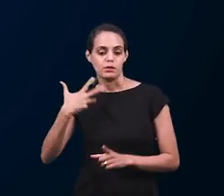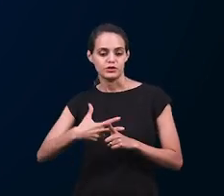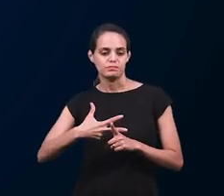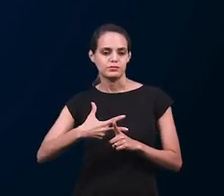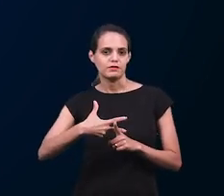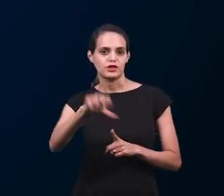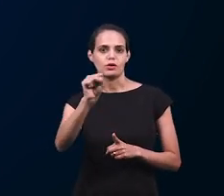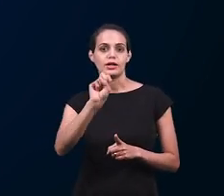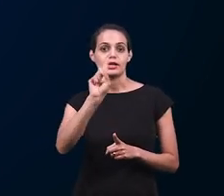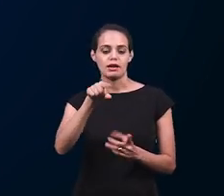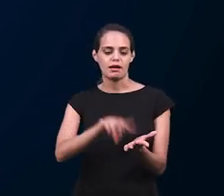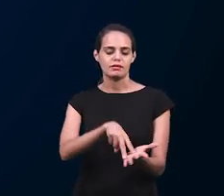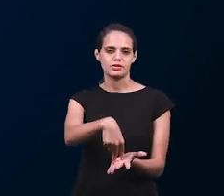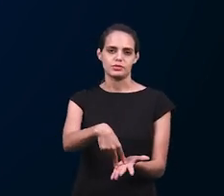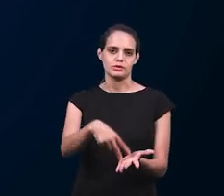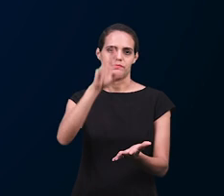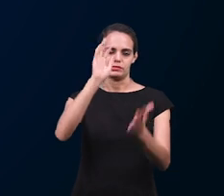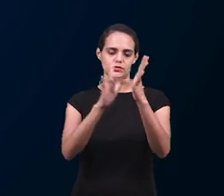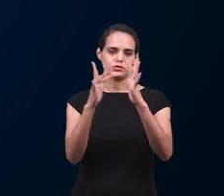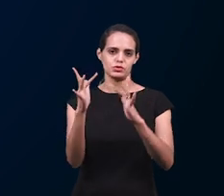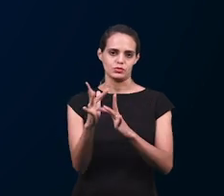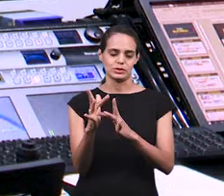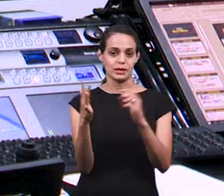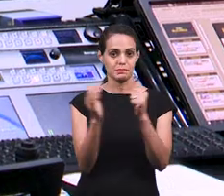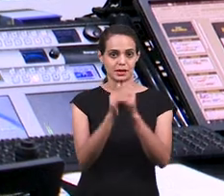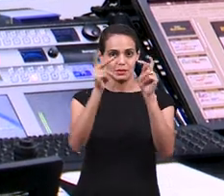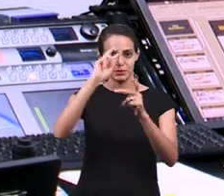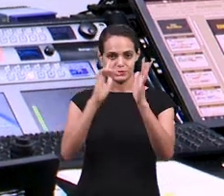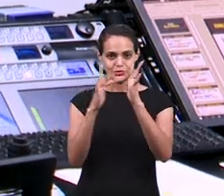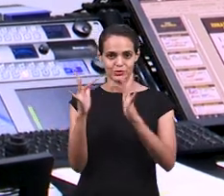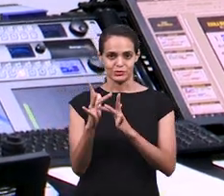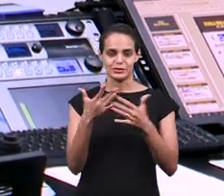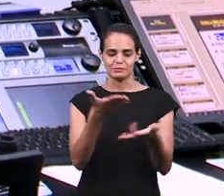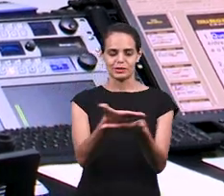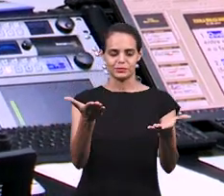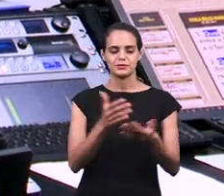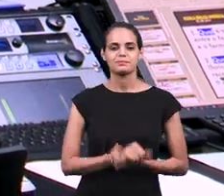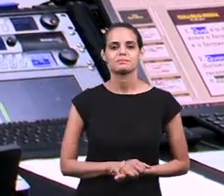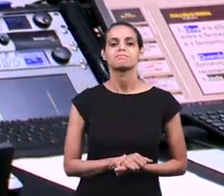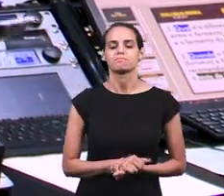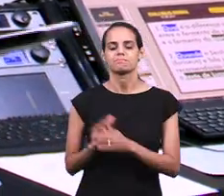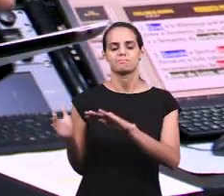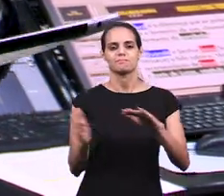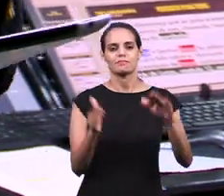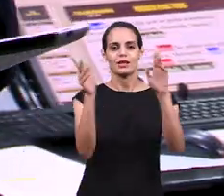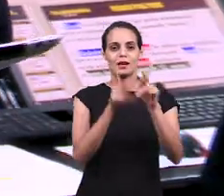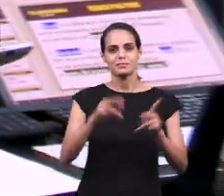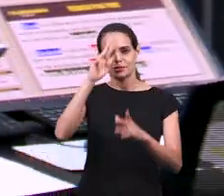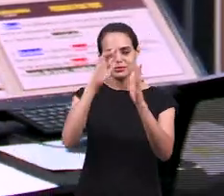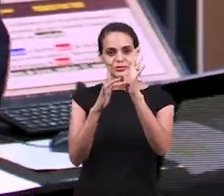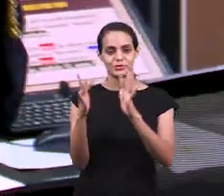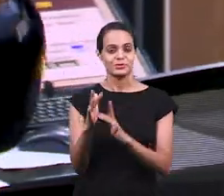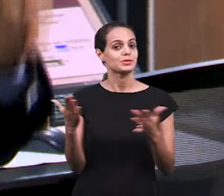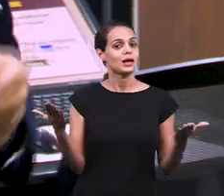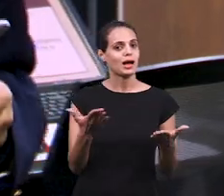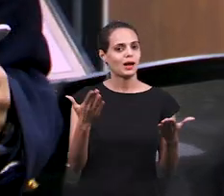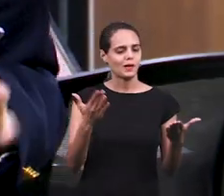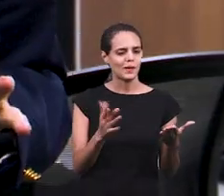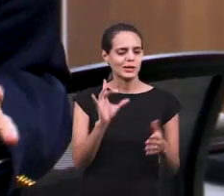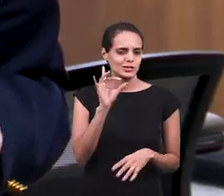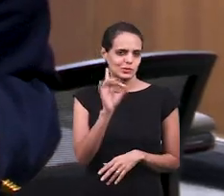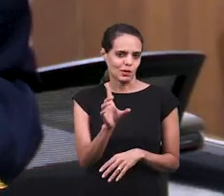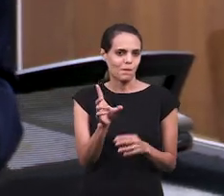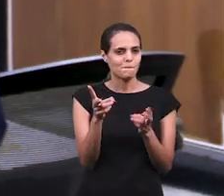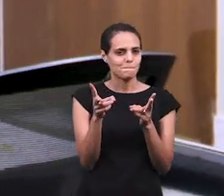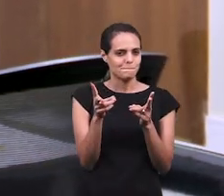Jesus. Amém? A todos, a paz do Senhor. Amém, Jabes. Obrigado pela sua resposta. Apenas fazendo aqui uma pequena observação da